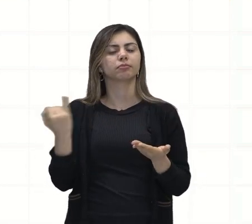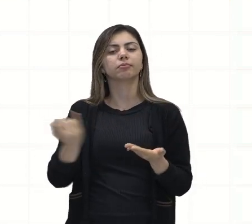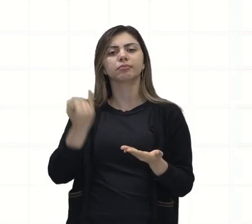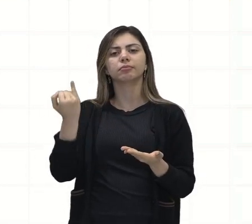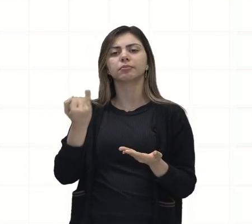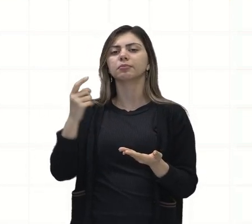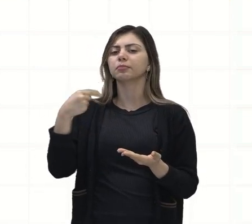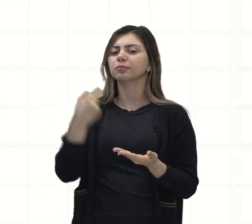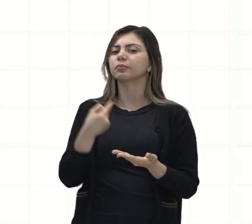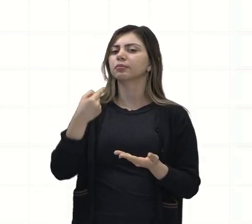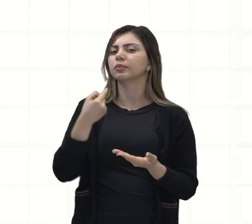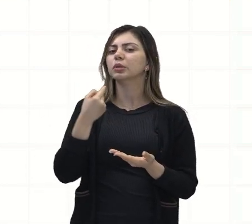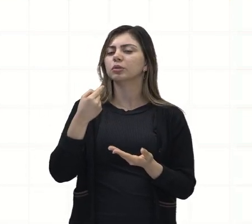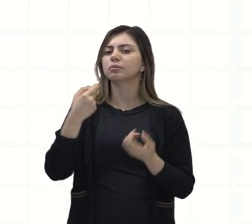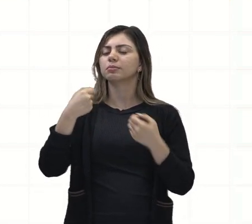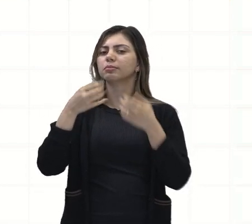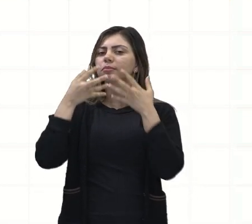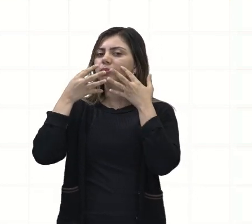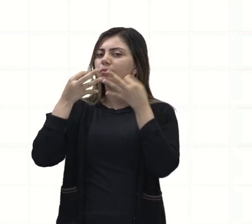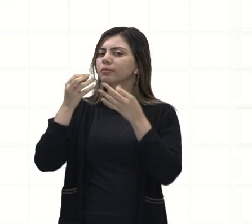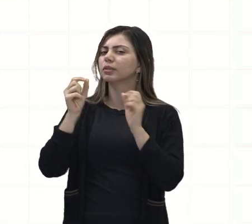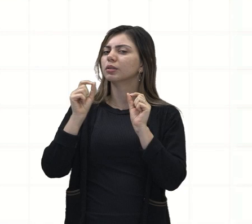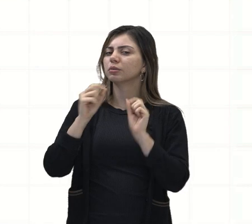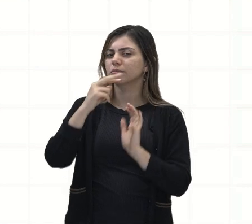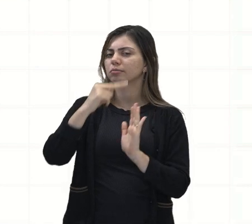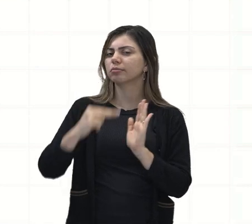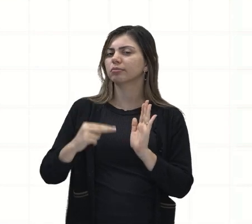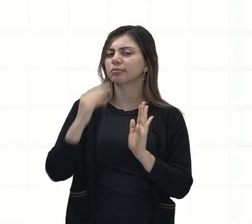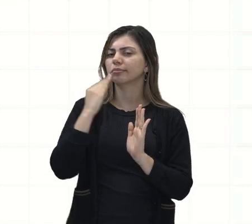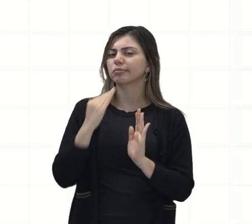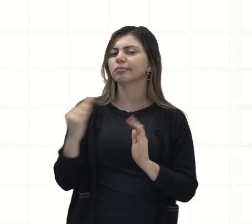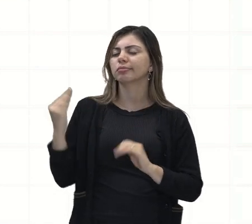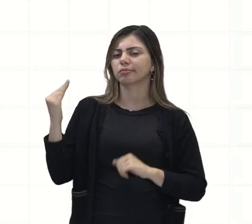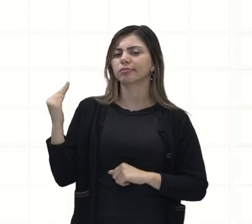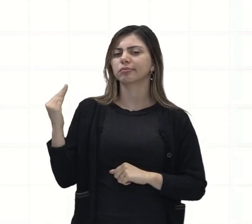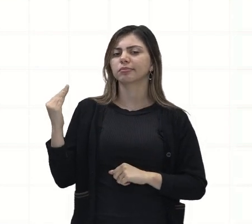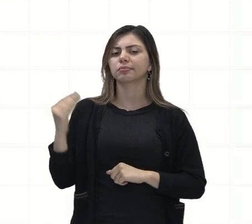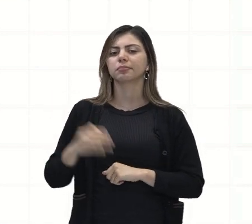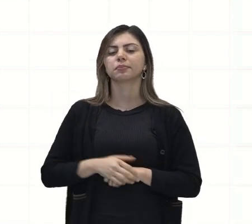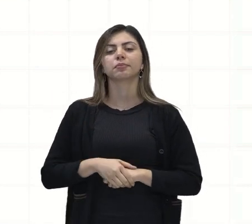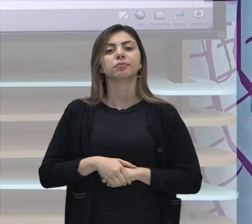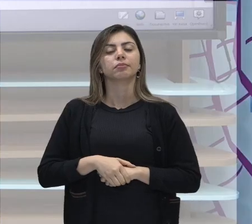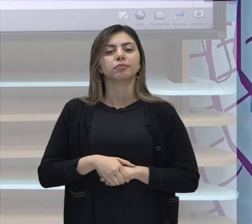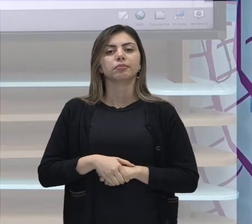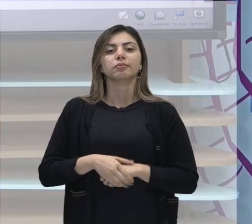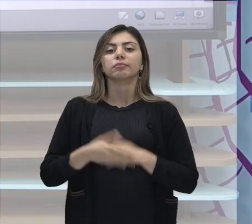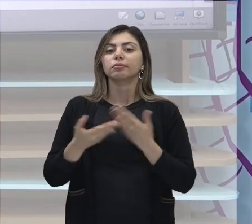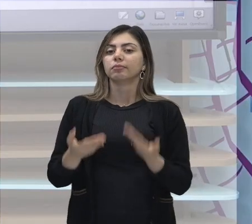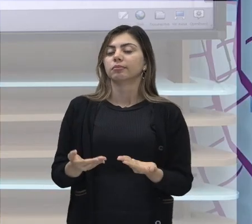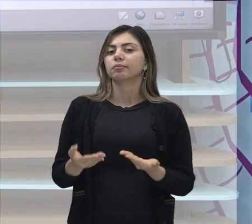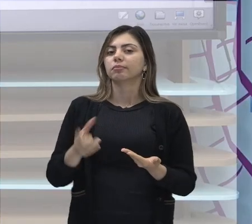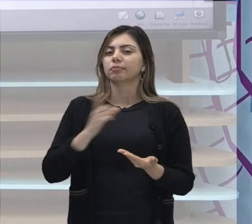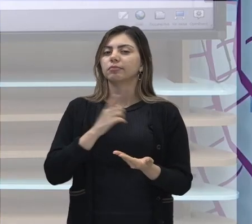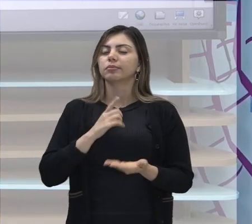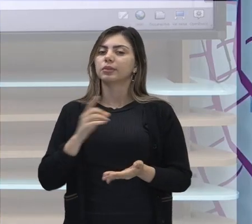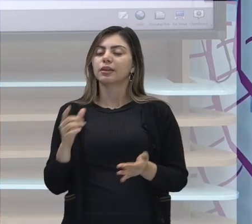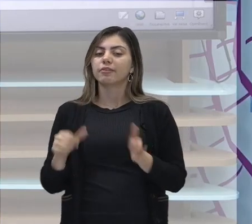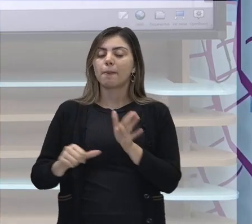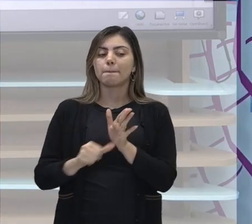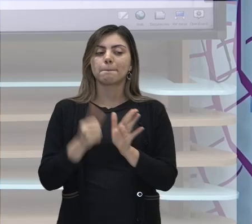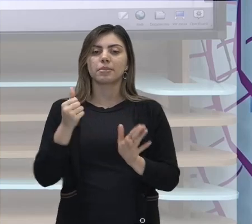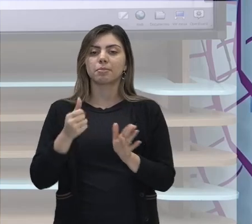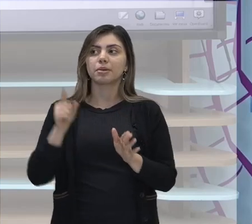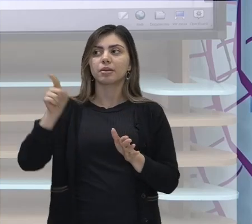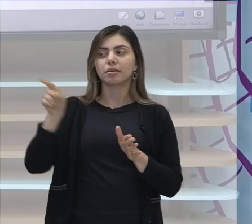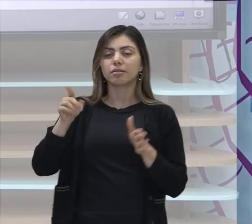importante estarmos atentos que, a partir do momento em que esse contato se dá